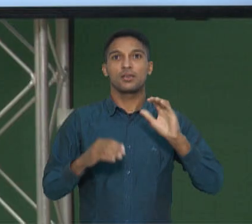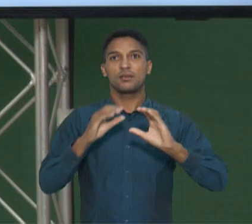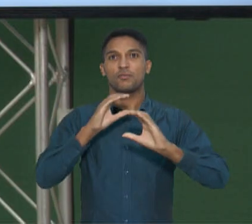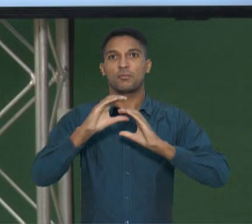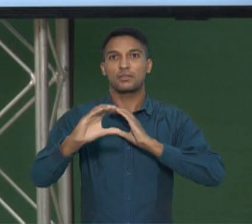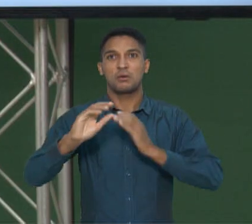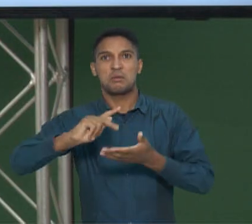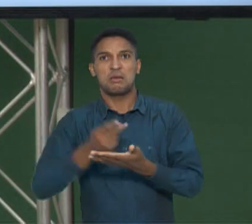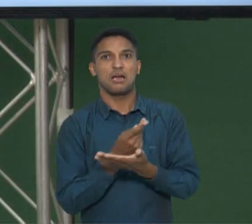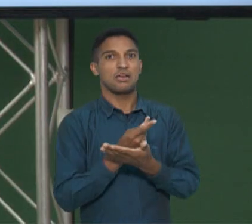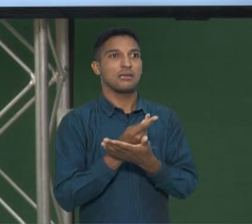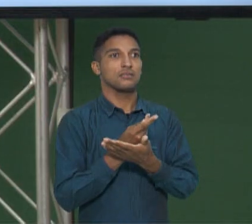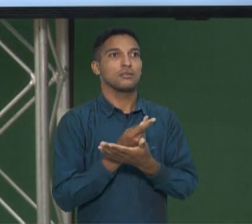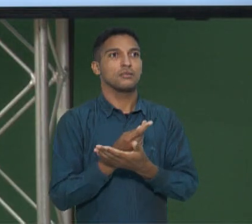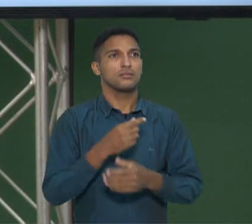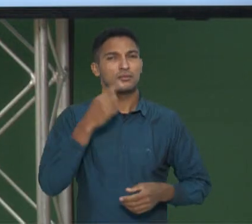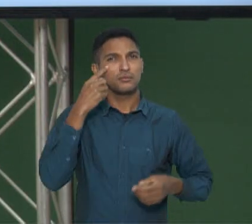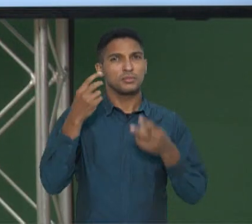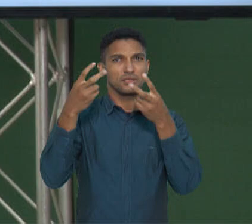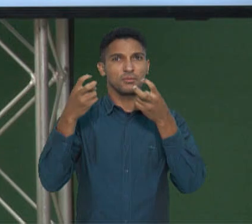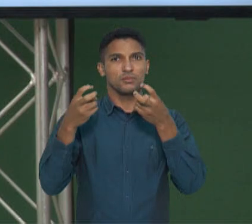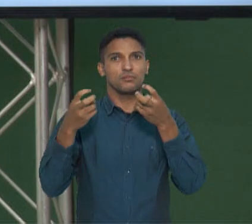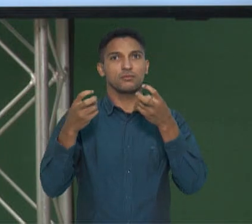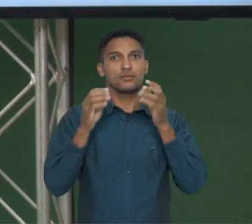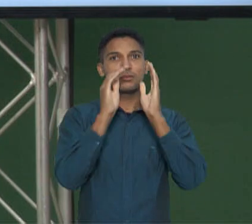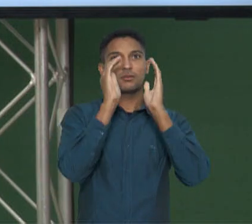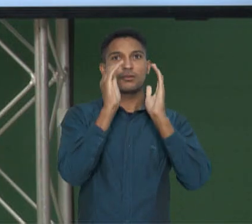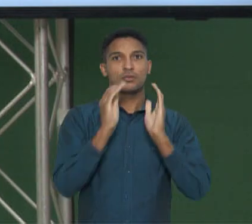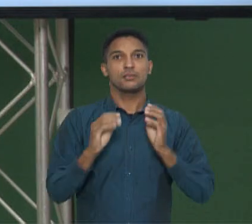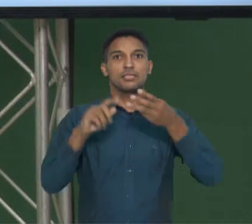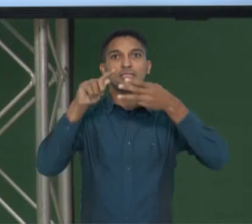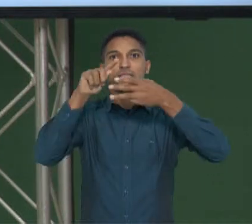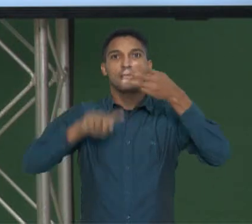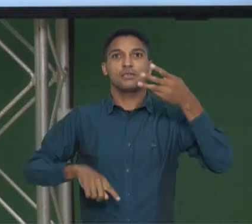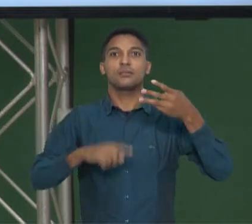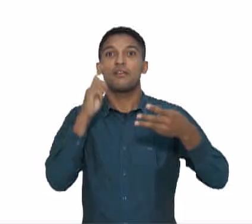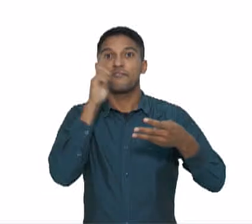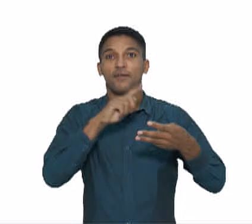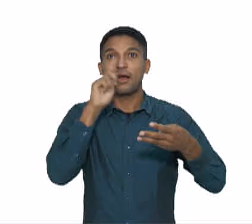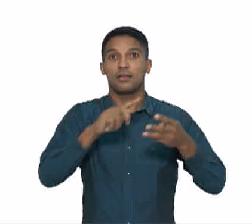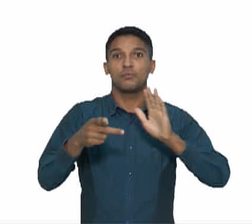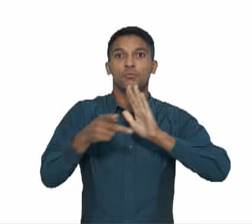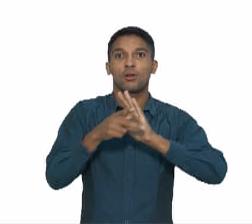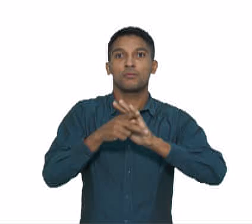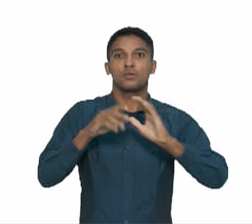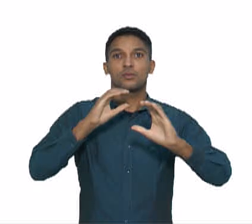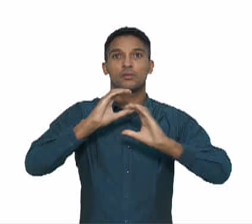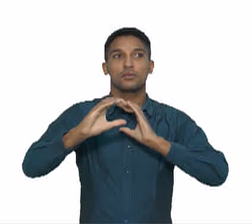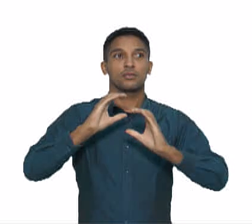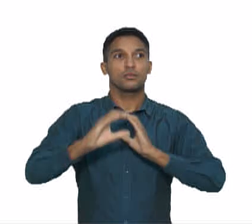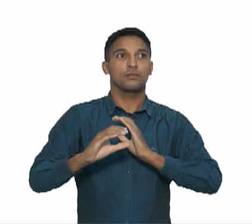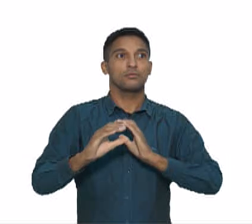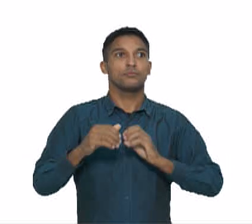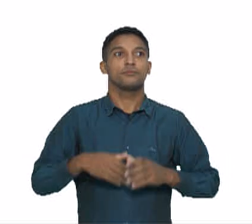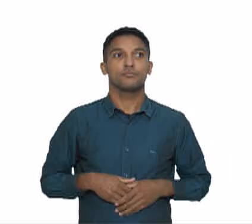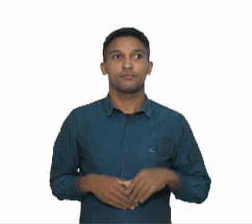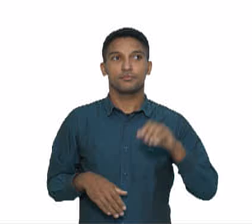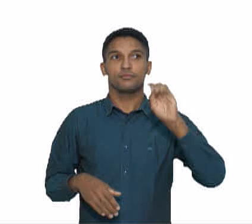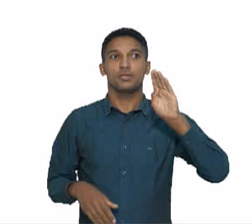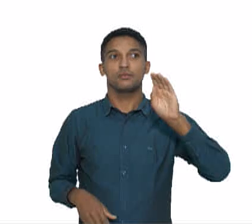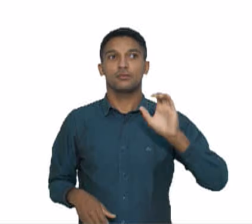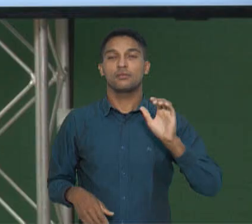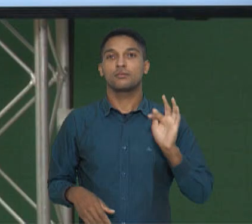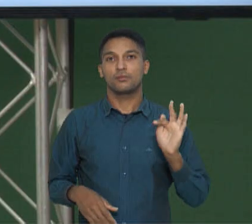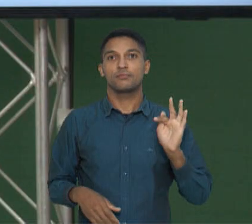vocês observaram aqui, são 3 falhas de comunicação. La B, la C e la F,